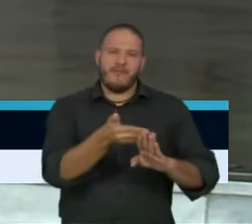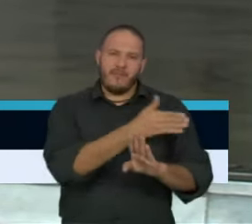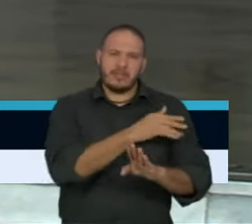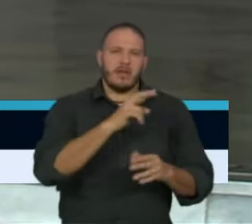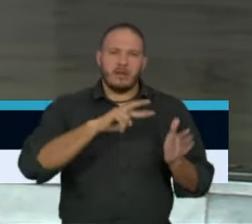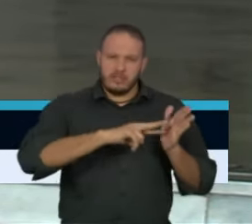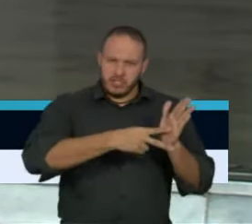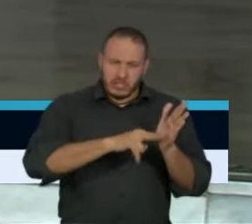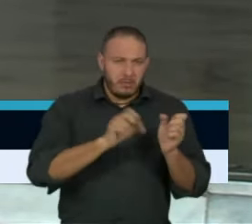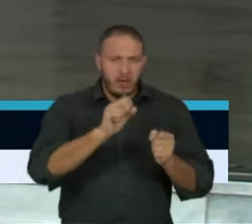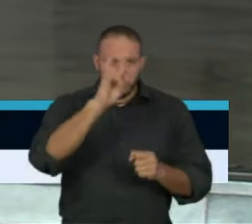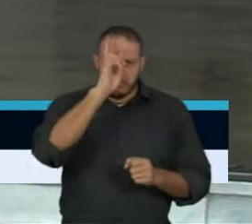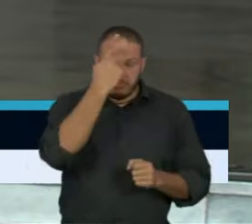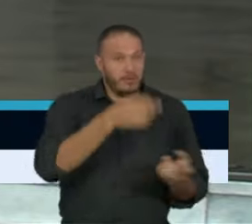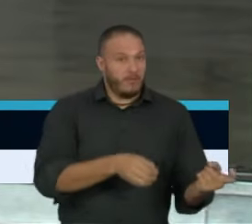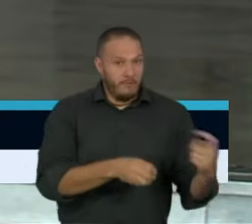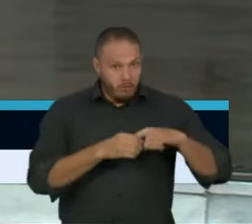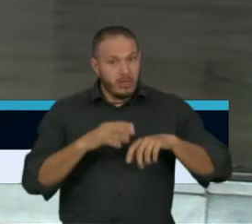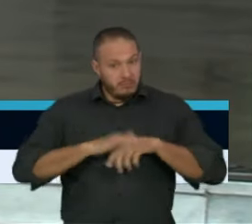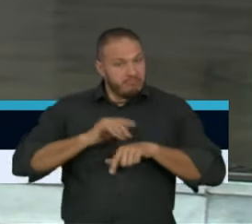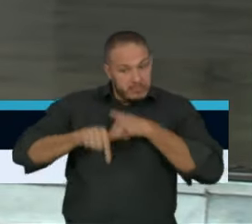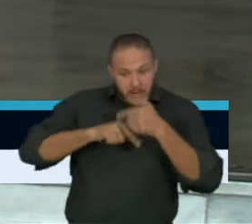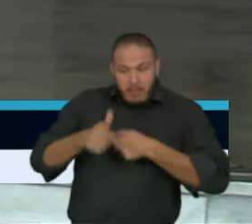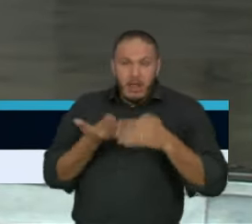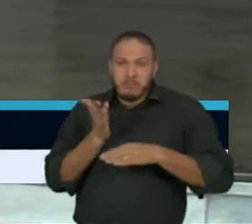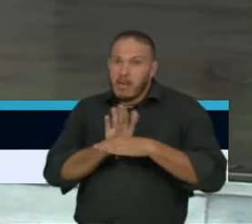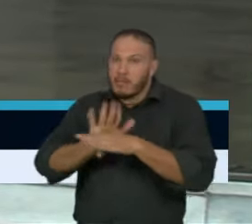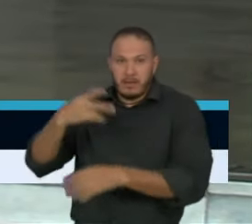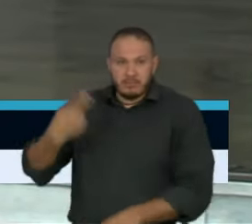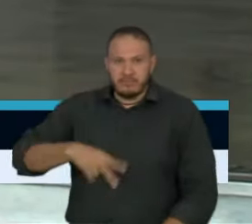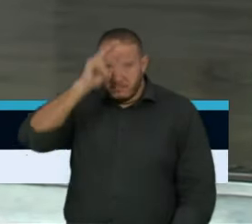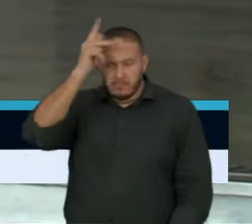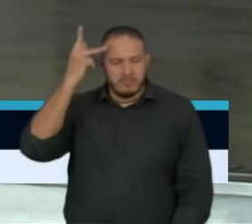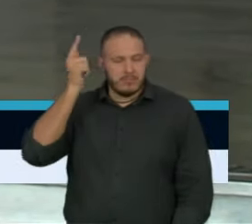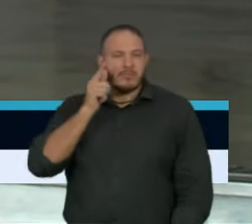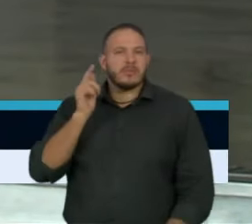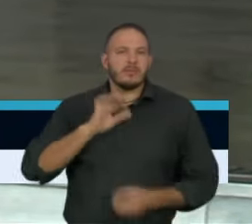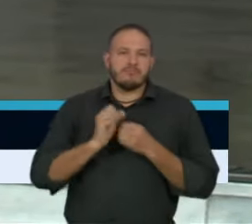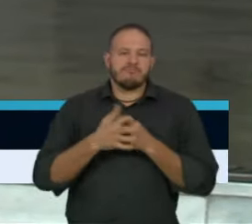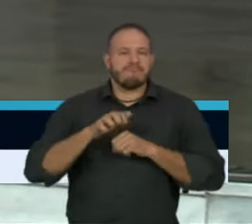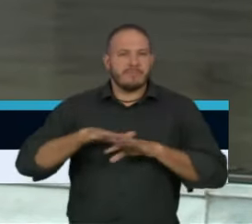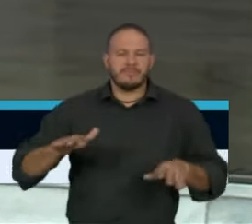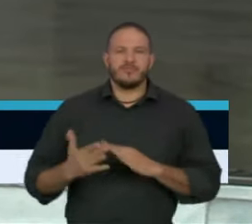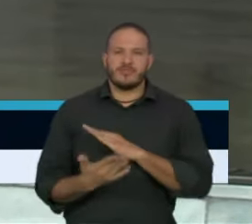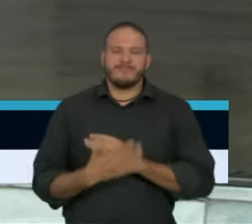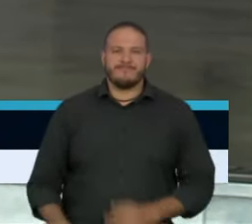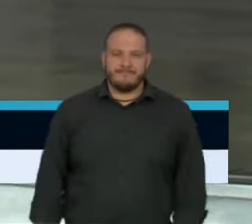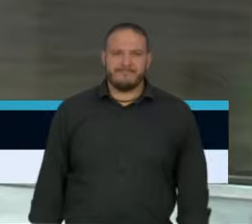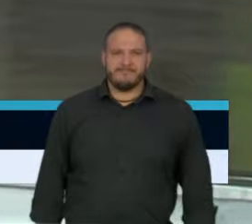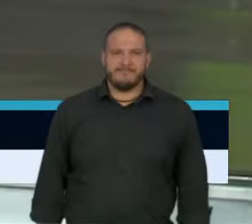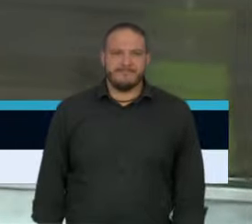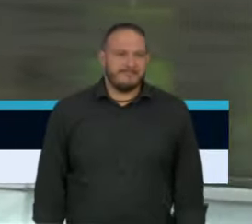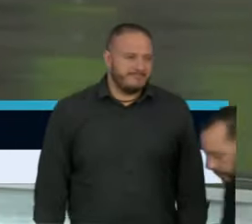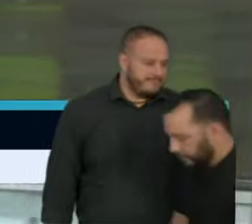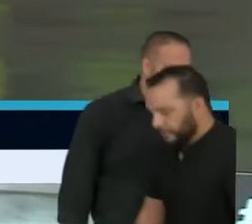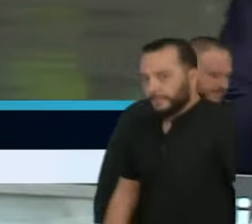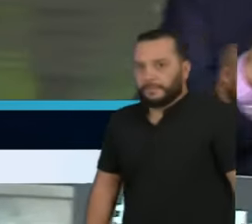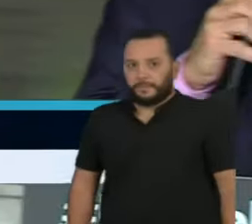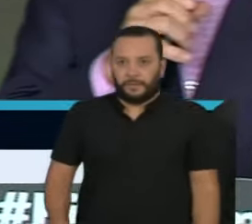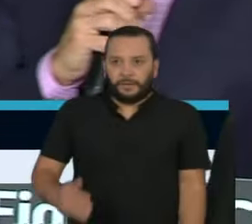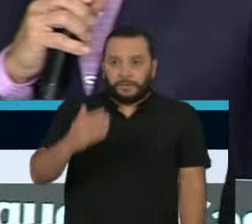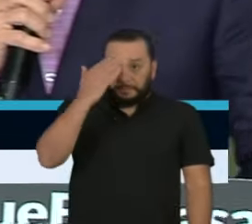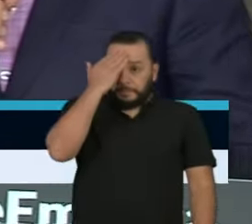também possam voltar à linha de frente e colaborar com a Prefeitura no enfrentamento ao coronavírus. Obrigado, prefeito Bruno Covas. Agora